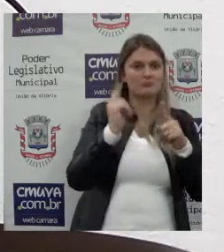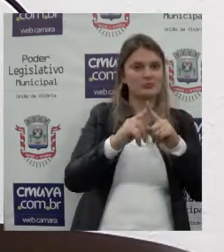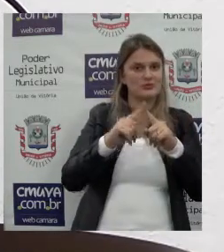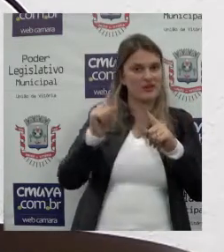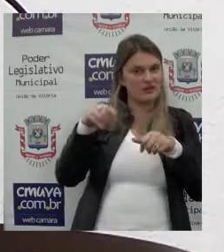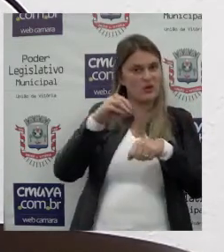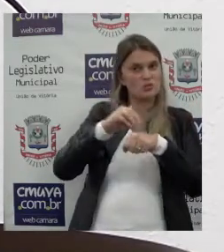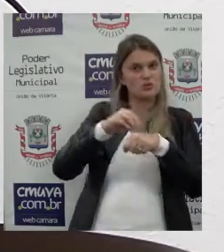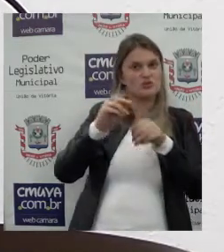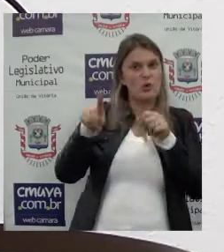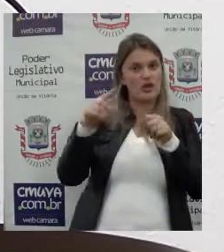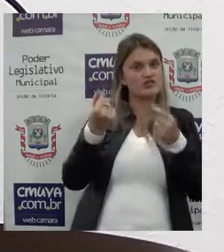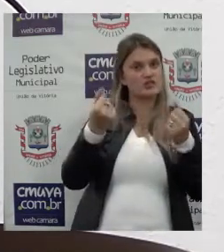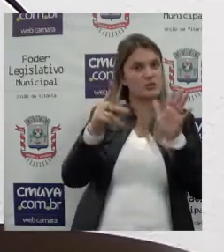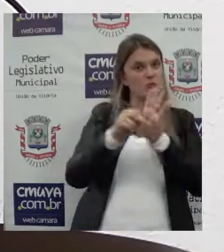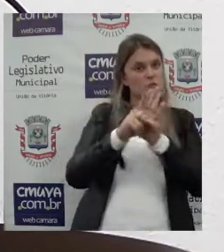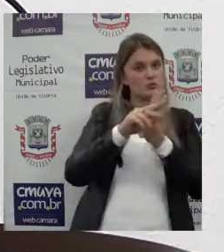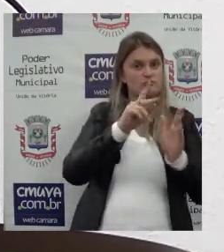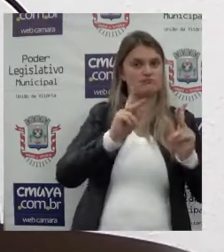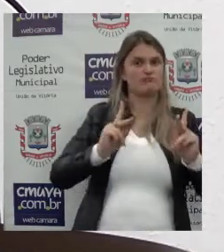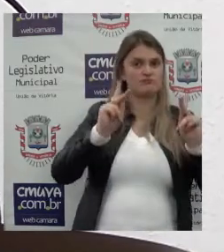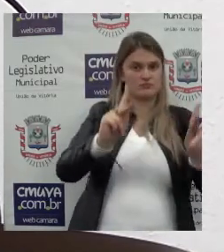casa, porque é um objeto do povo.